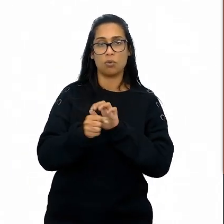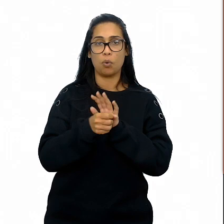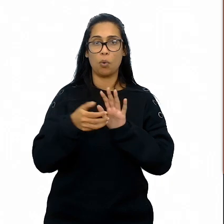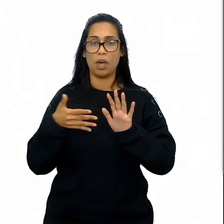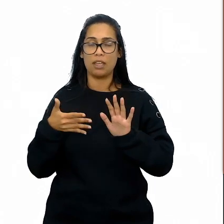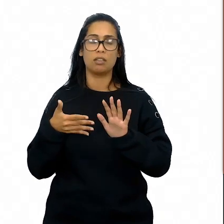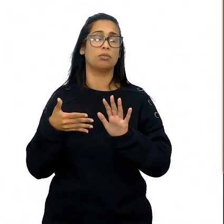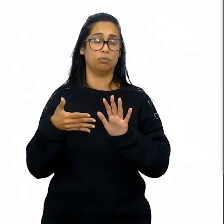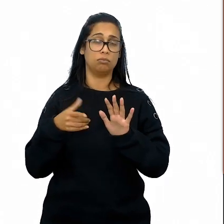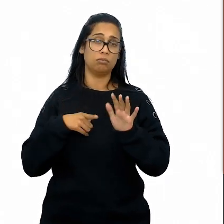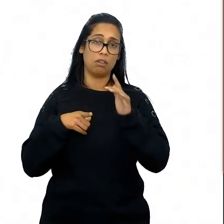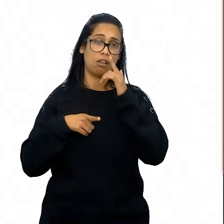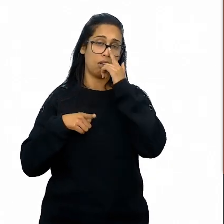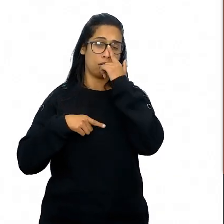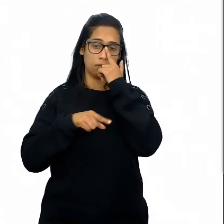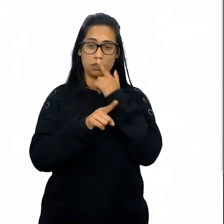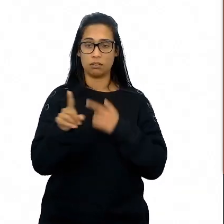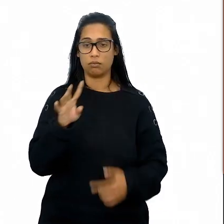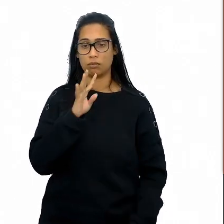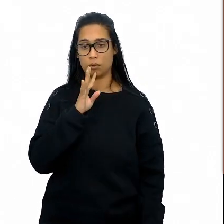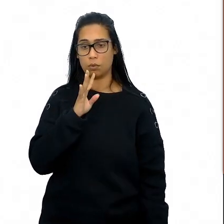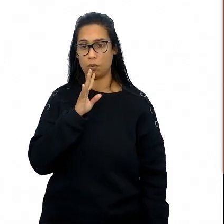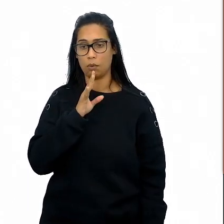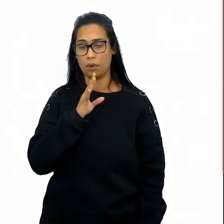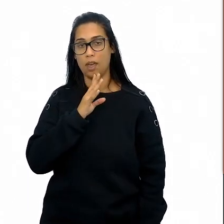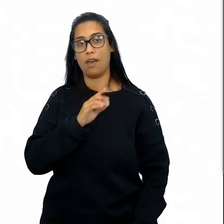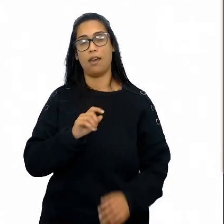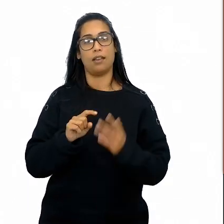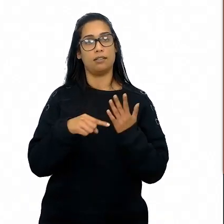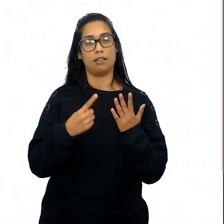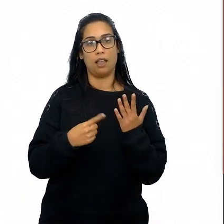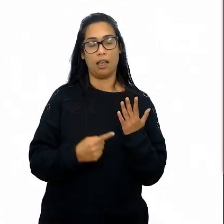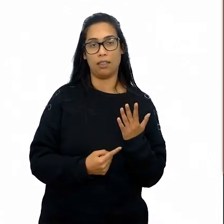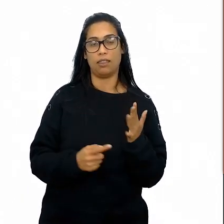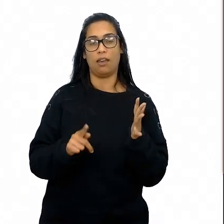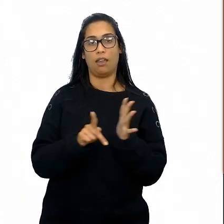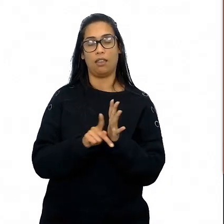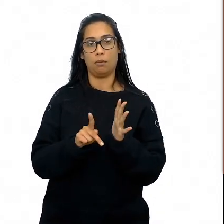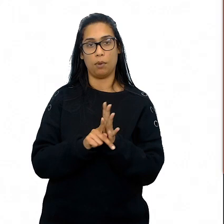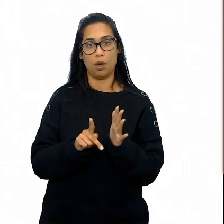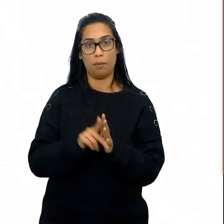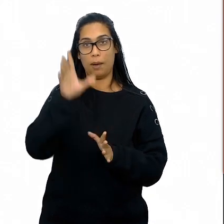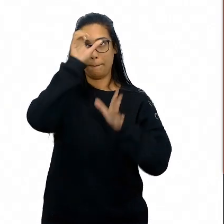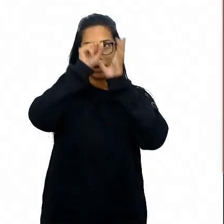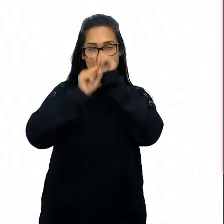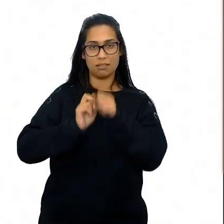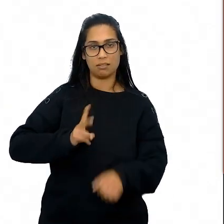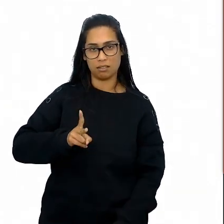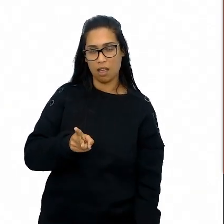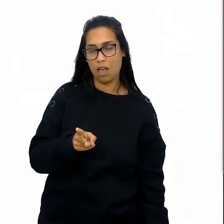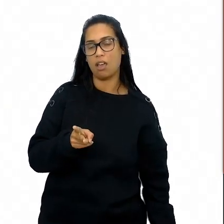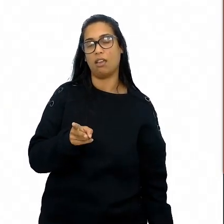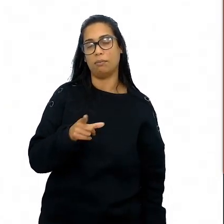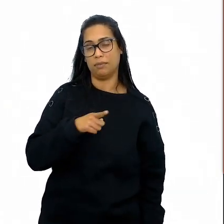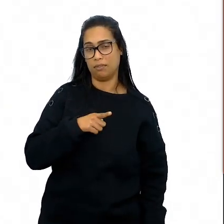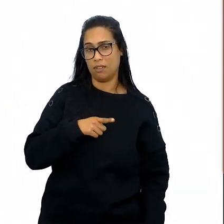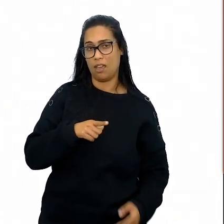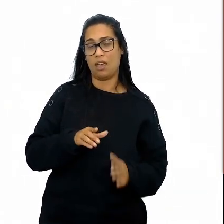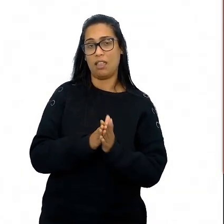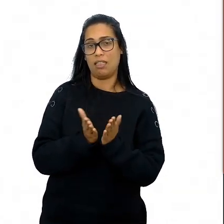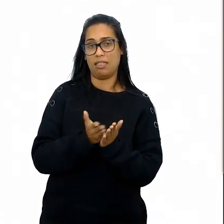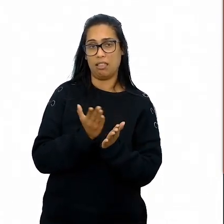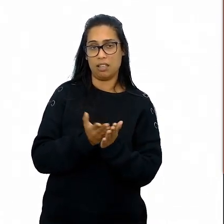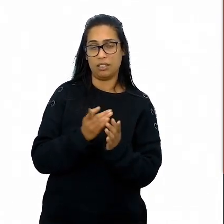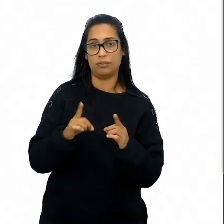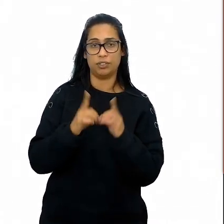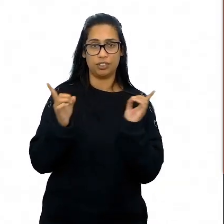Ação nós podemos pensar no nos cadernos do aprender sempre é nós podemos pensar nos livros didáticos